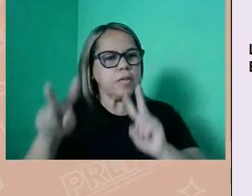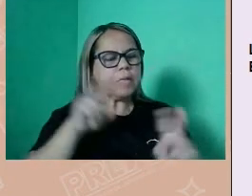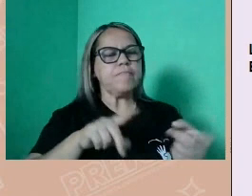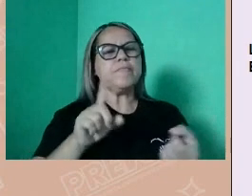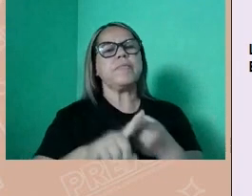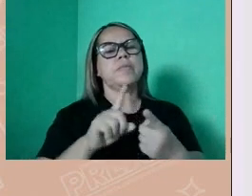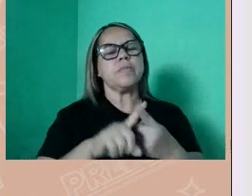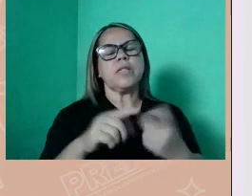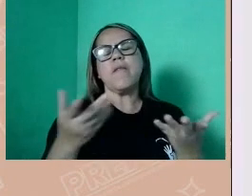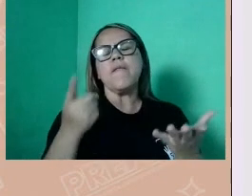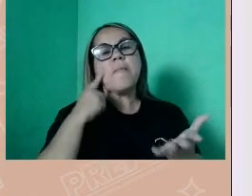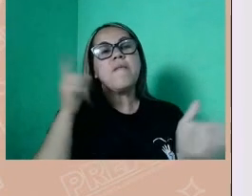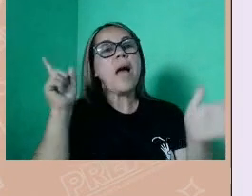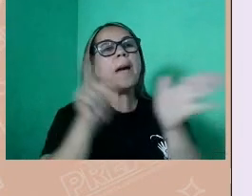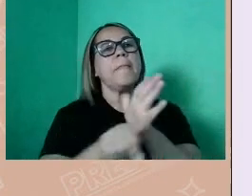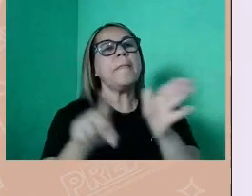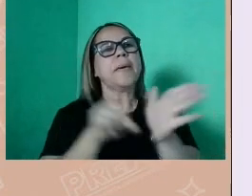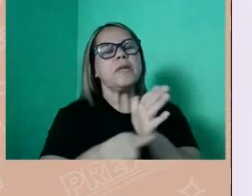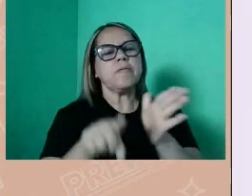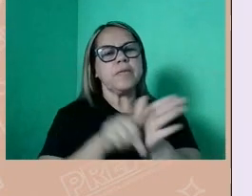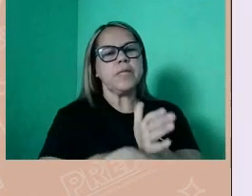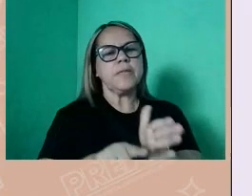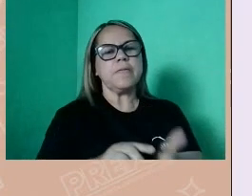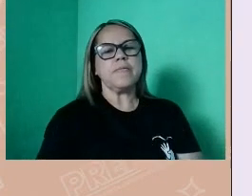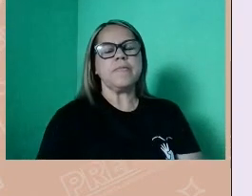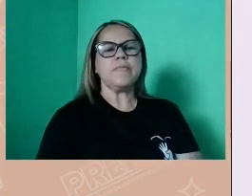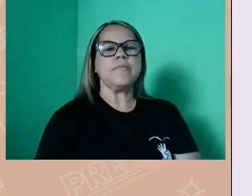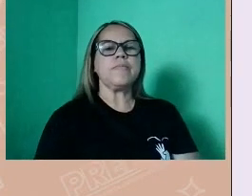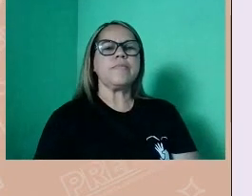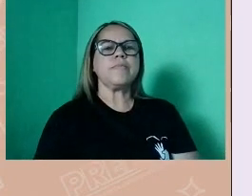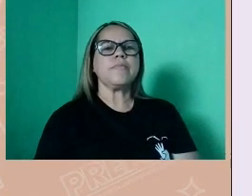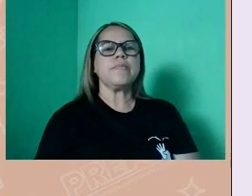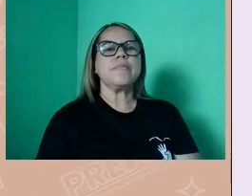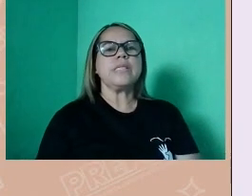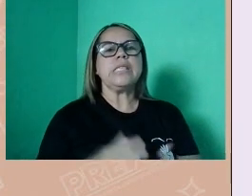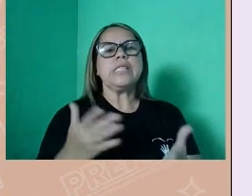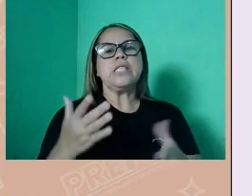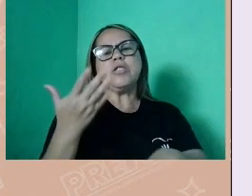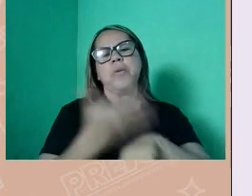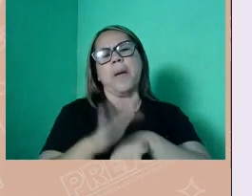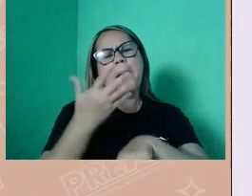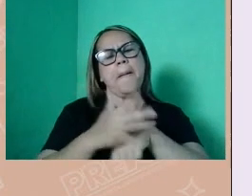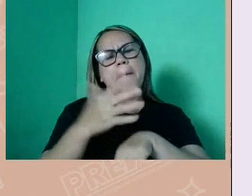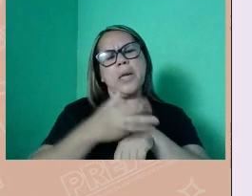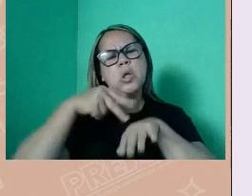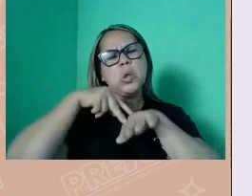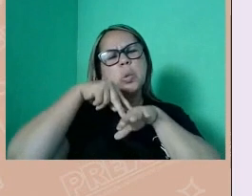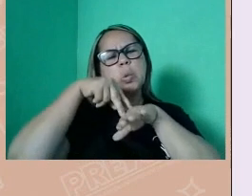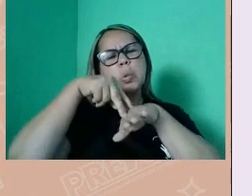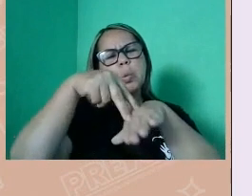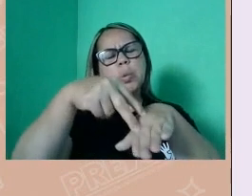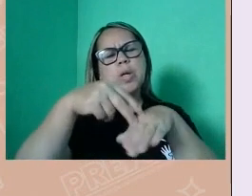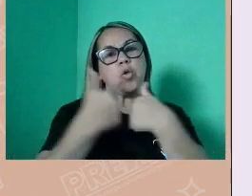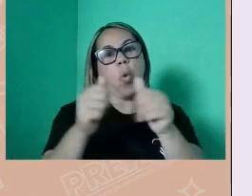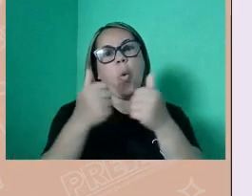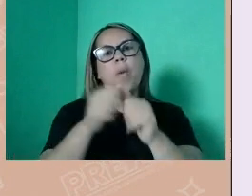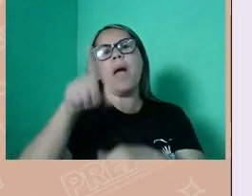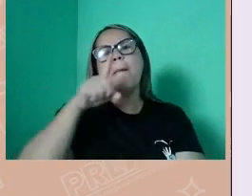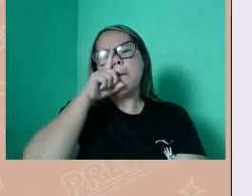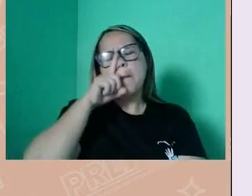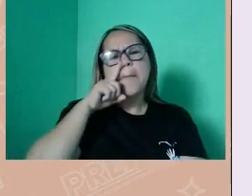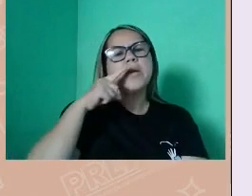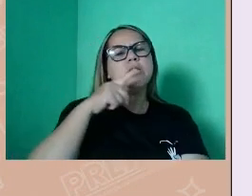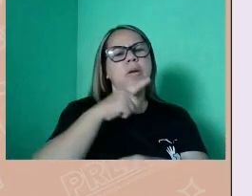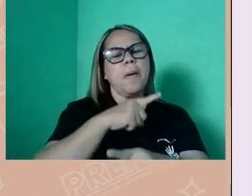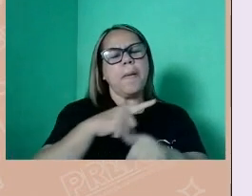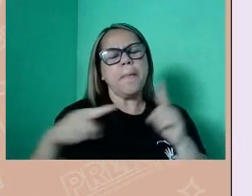então vamos ver a questão sendo a prática de surfar nos ônibus tida como perigosa e proibida o